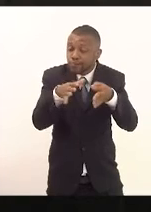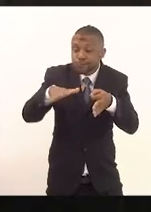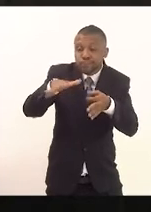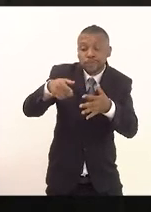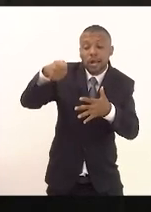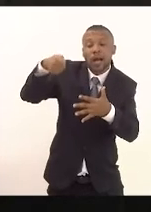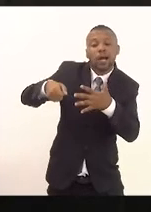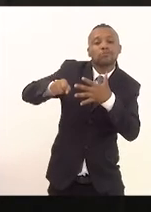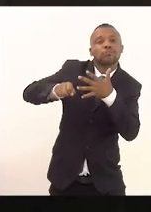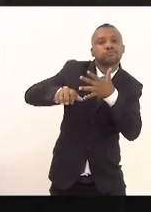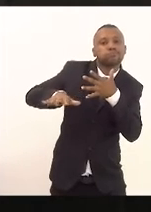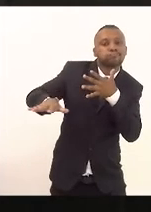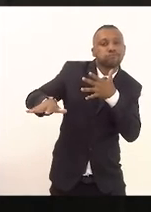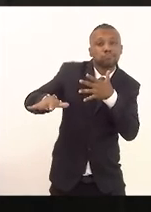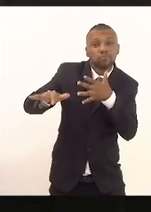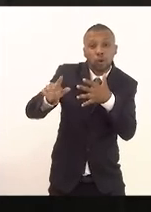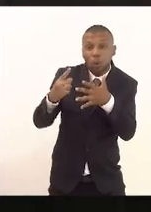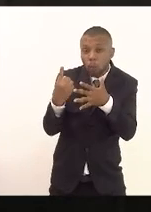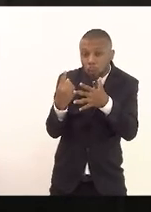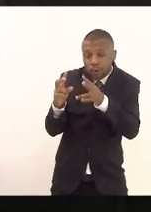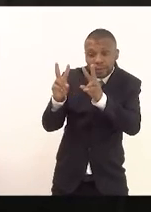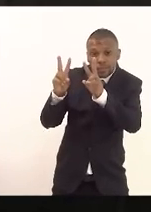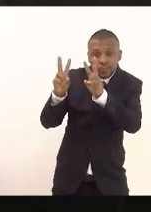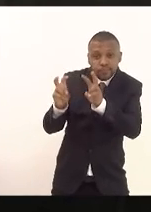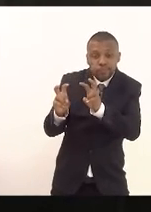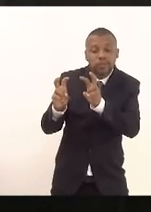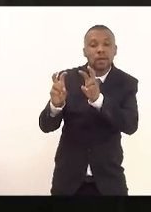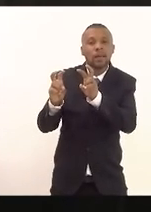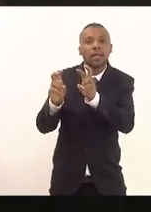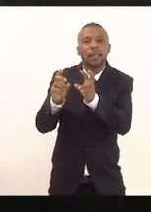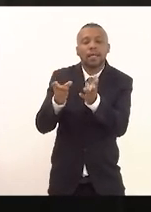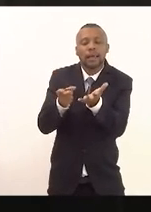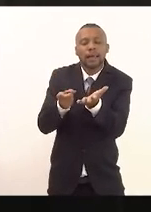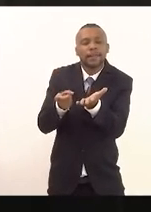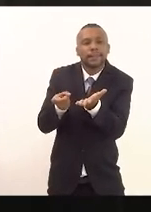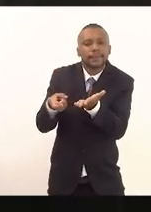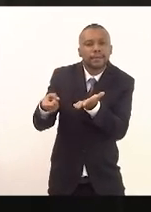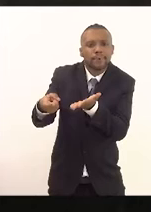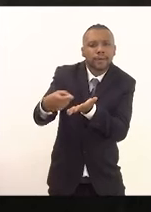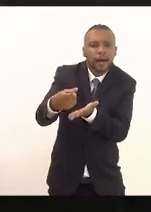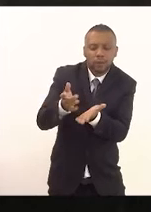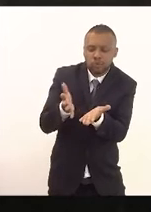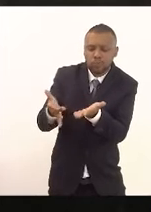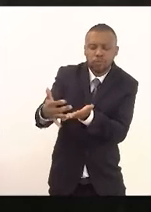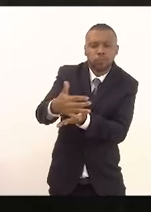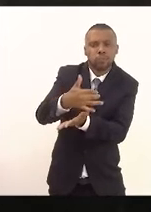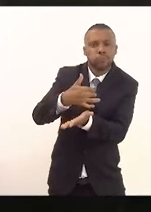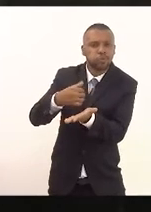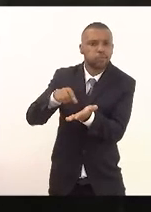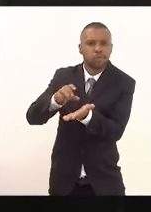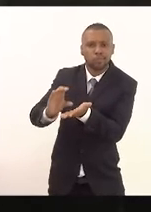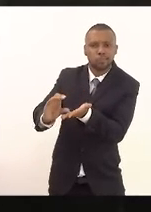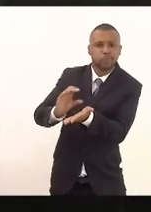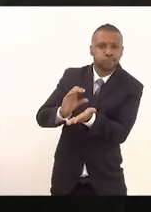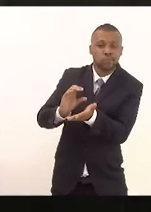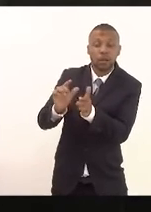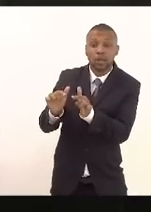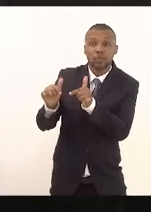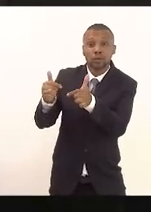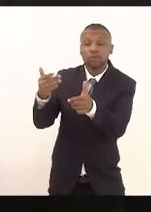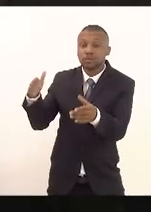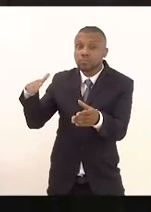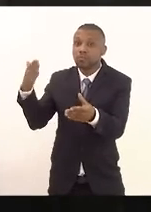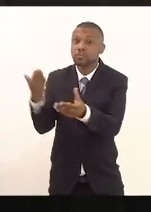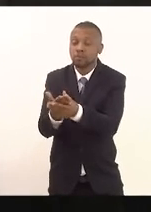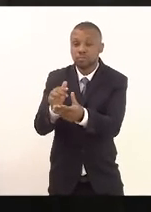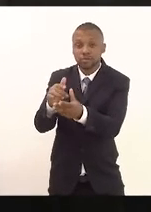alegação do tema tributário numa ação direta de inconstitucionalidade diz o TJ